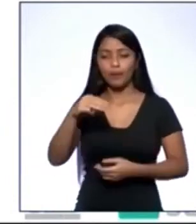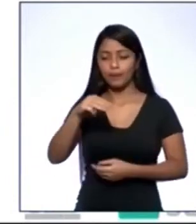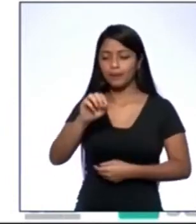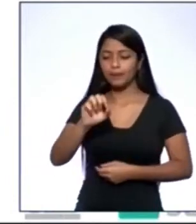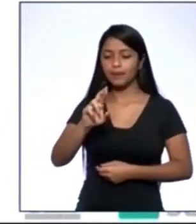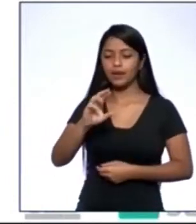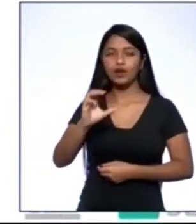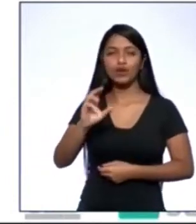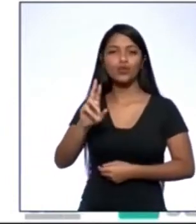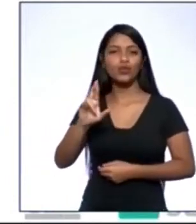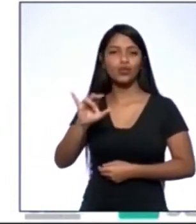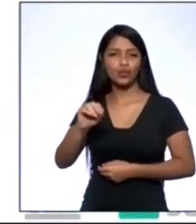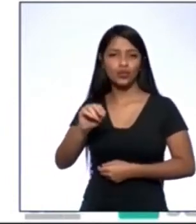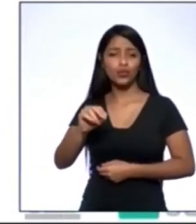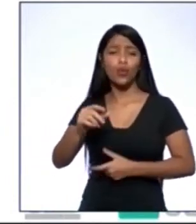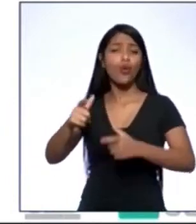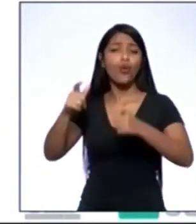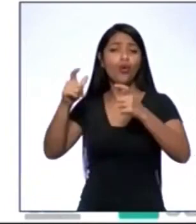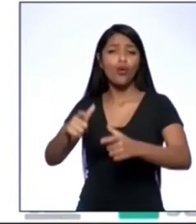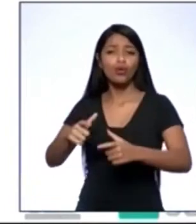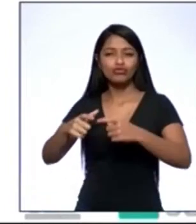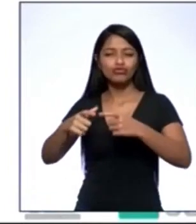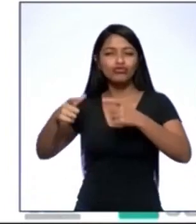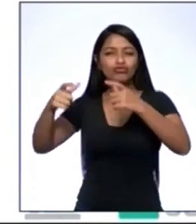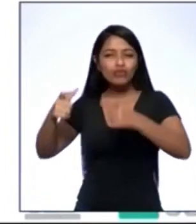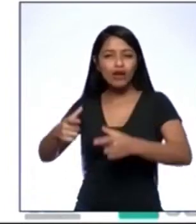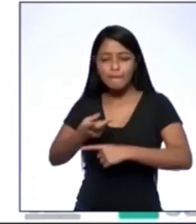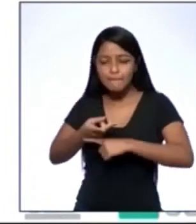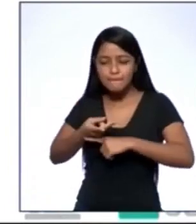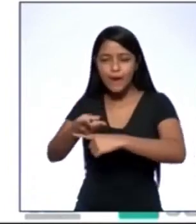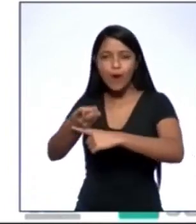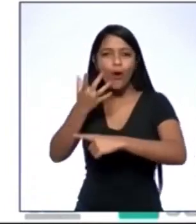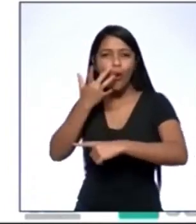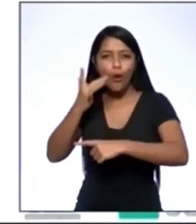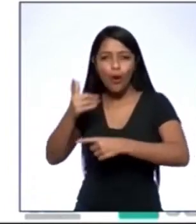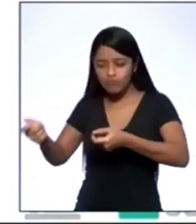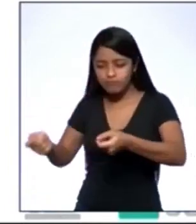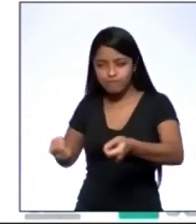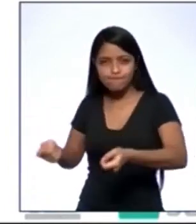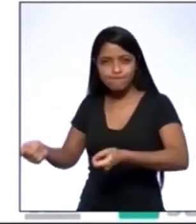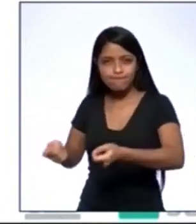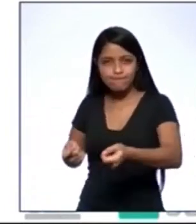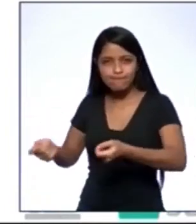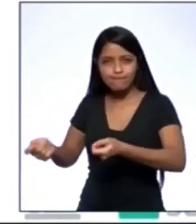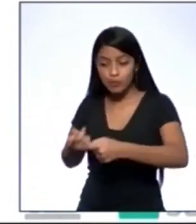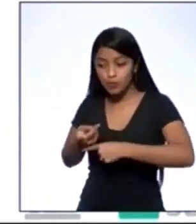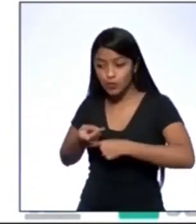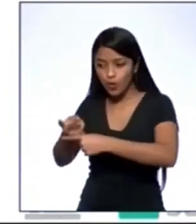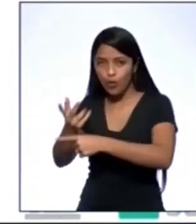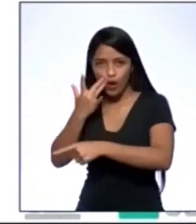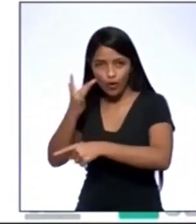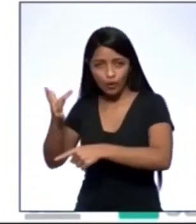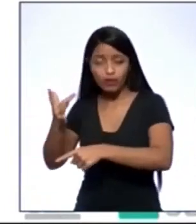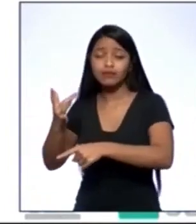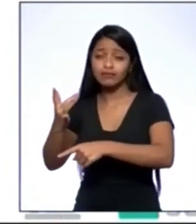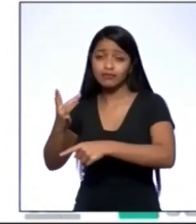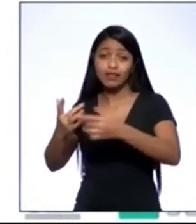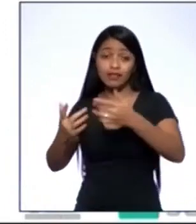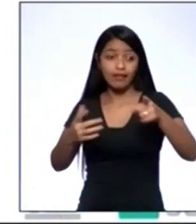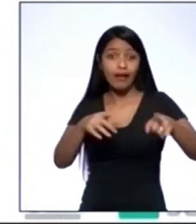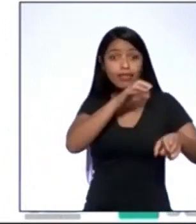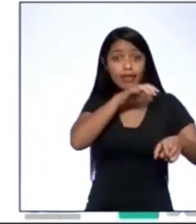na extração do ouro em garimpos, né? Isso aí vai contaminar as cadeias. Lembra, irmão,